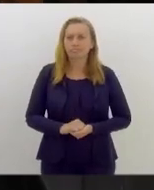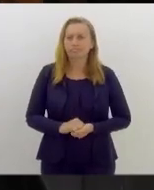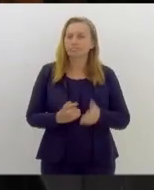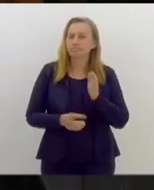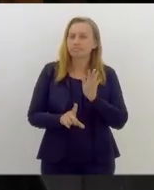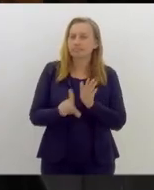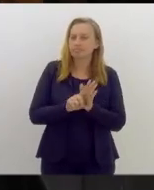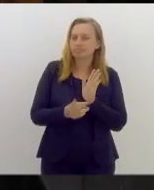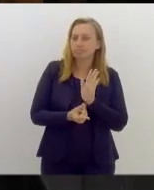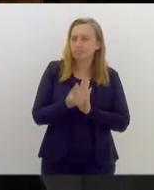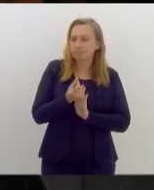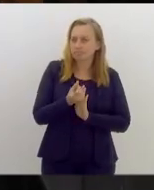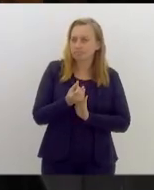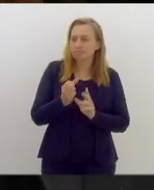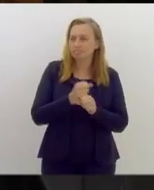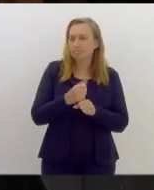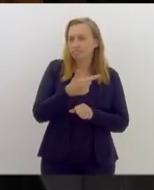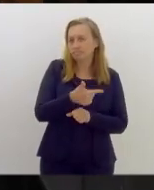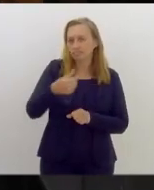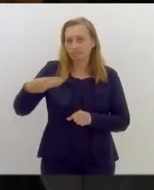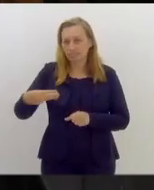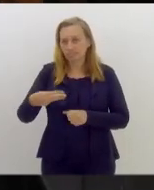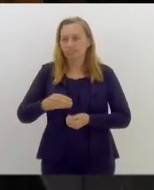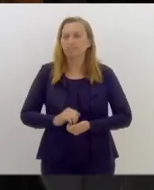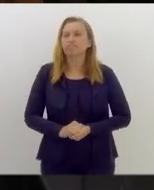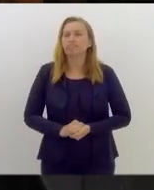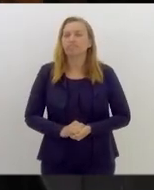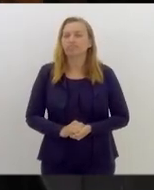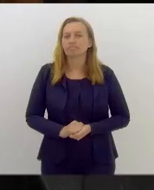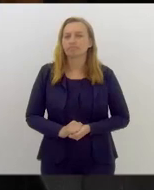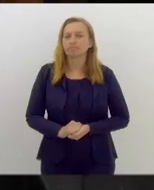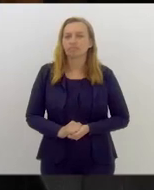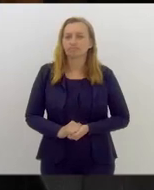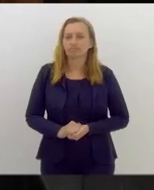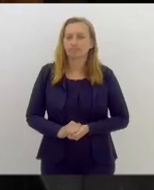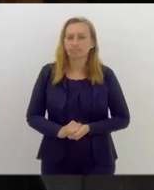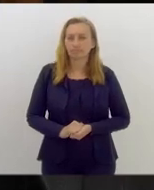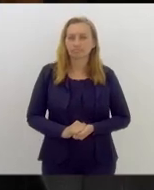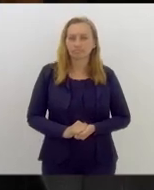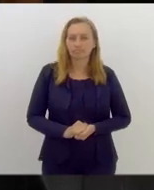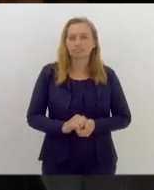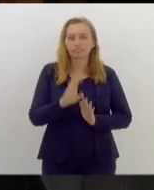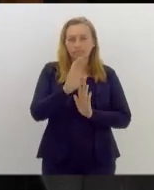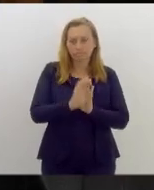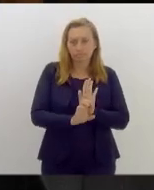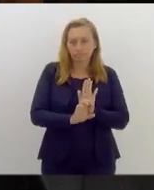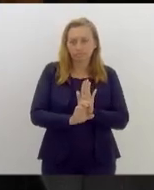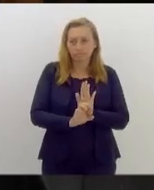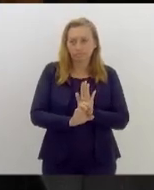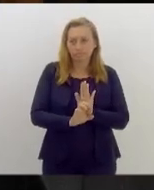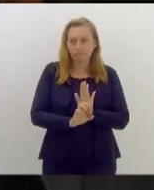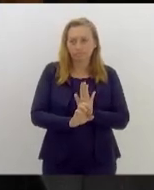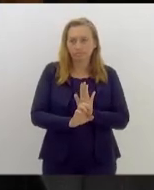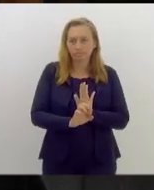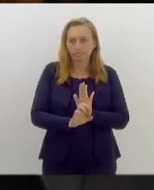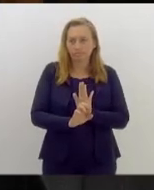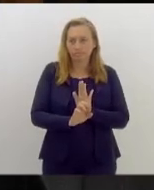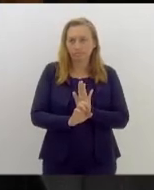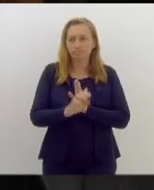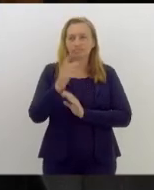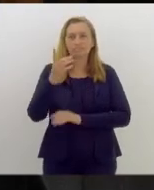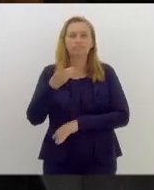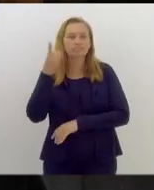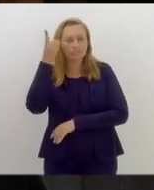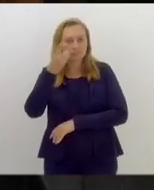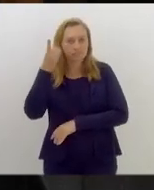para 2023, no que concerne as emendas dos senhores